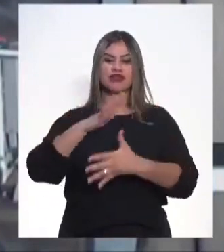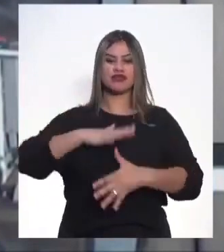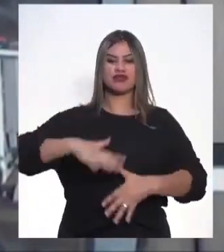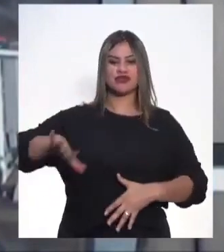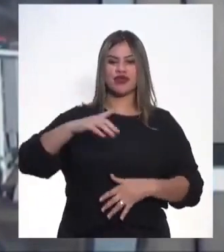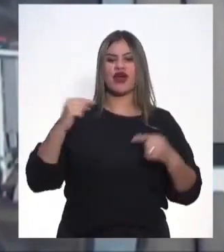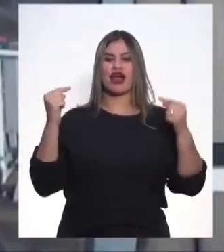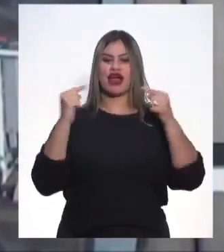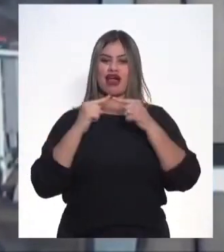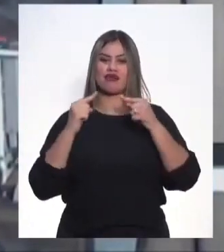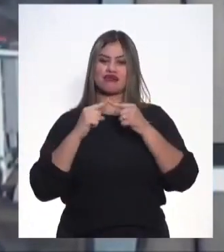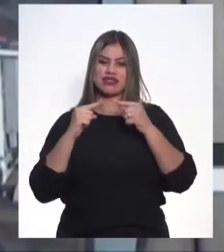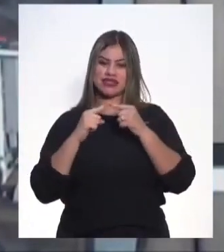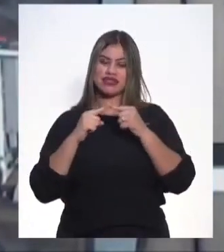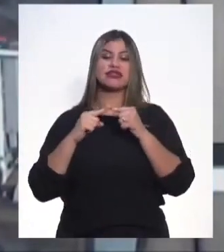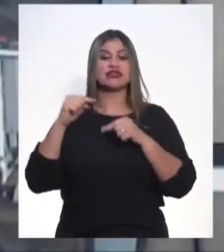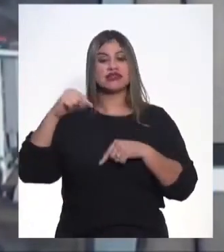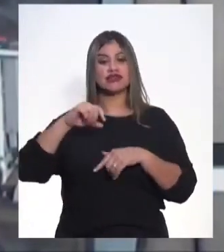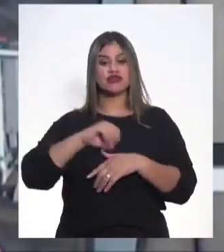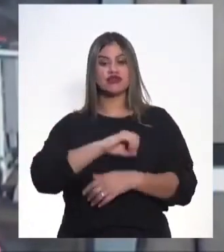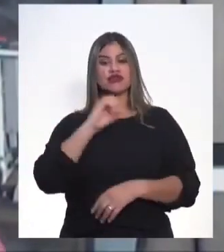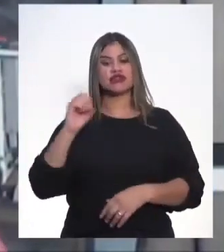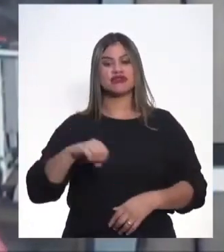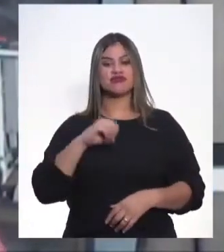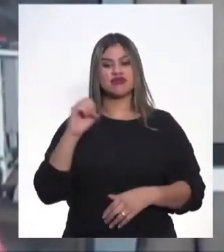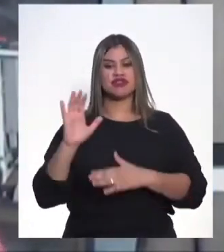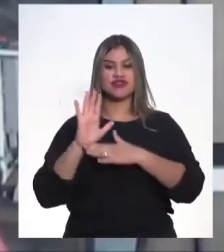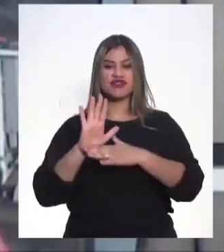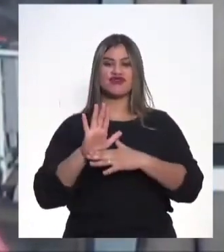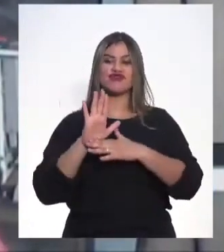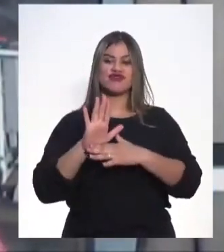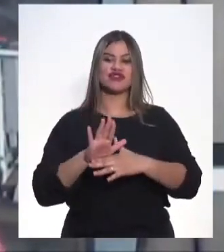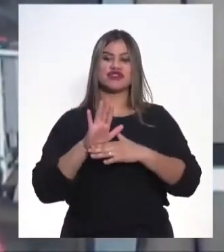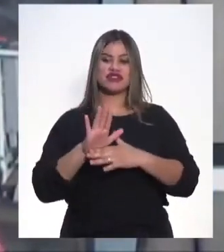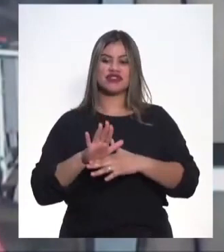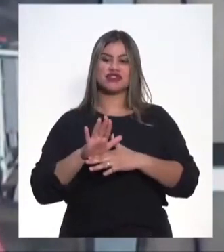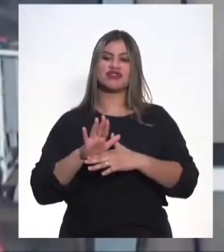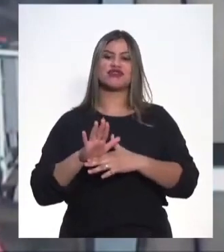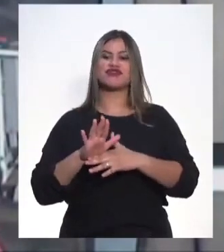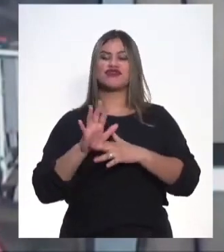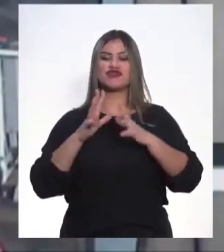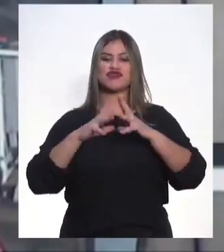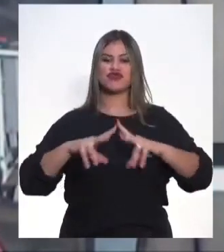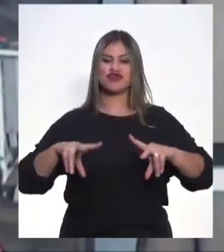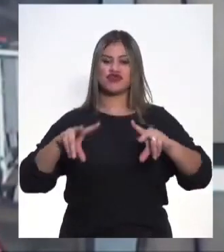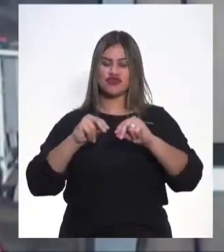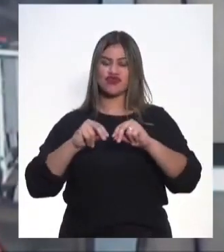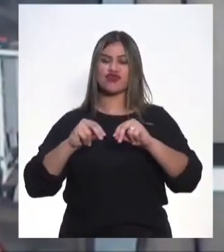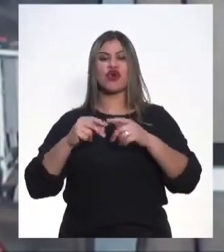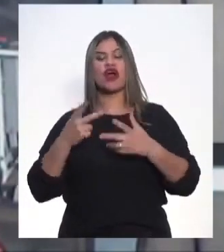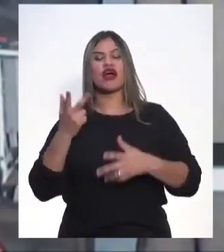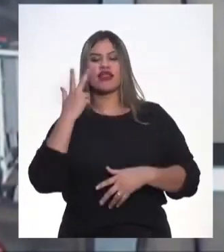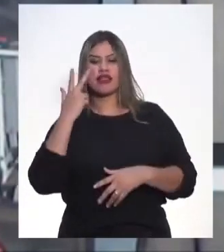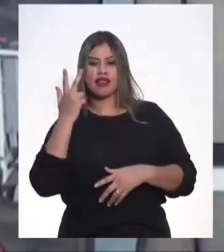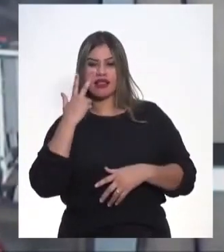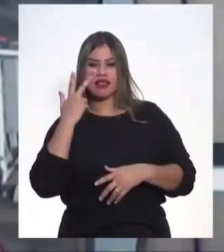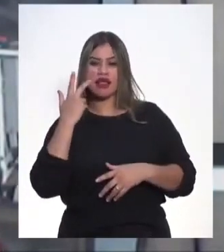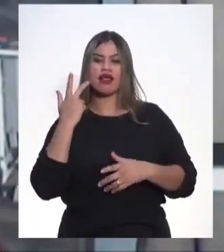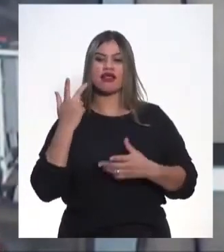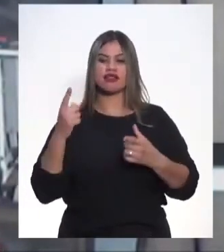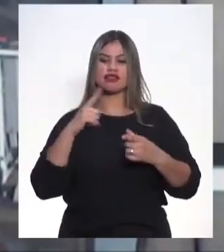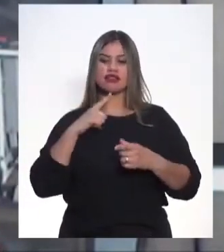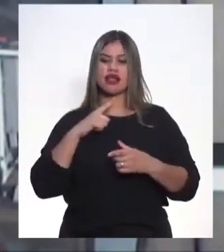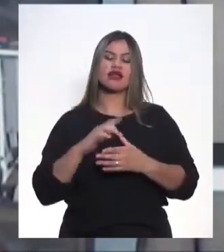aqui bravamente esse Centro de Mídias, ajudando a construir esses conhecimentos de desnaturalização, estranhamento.